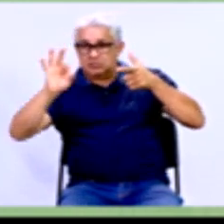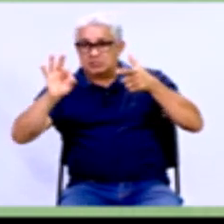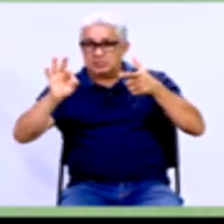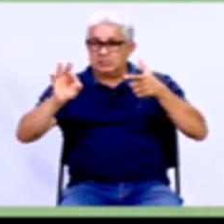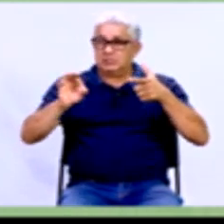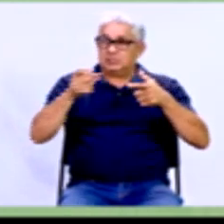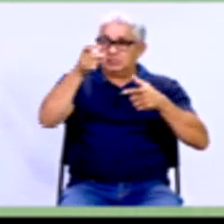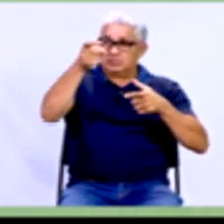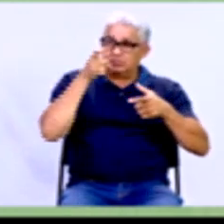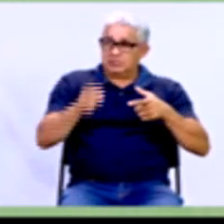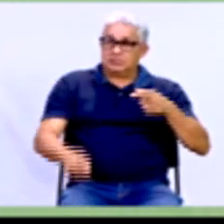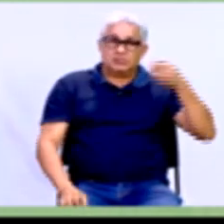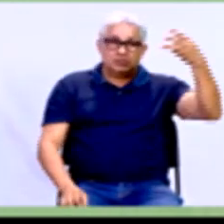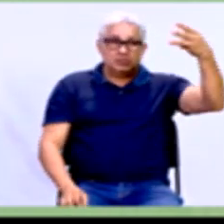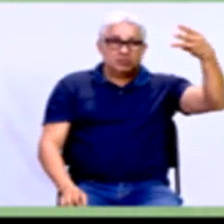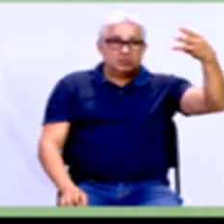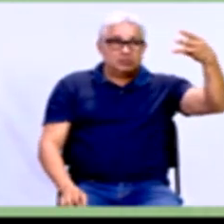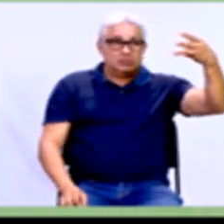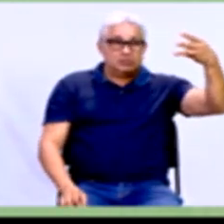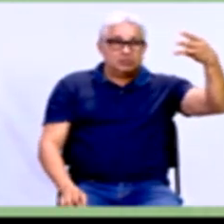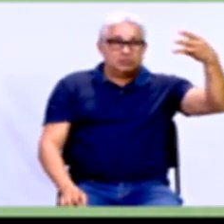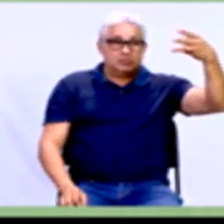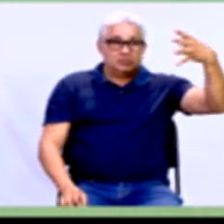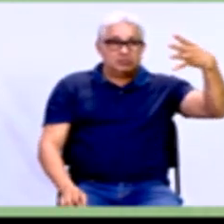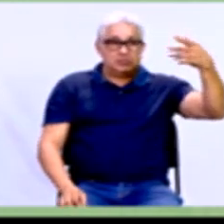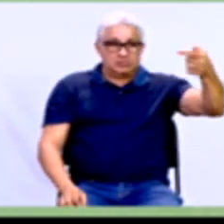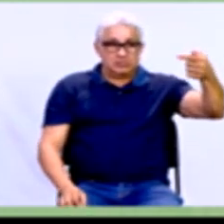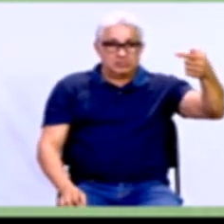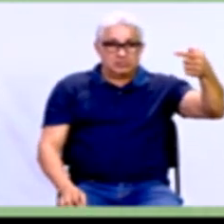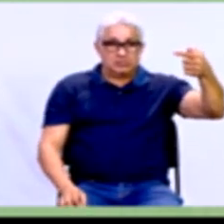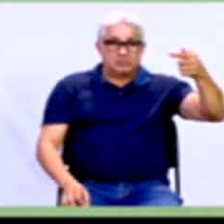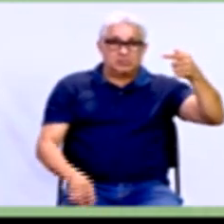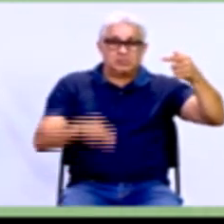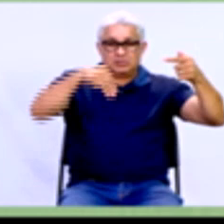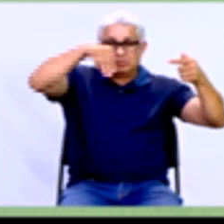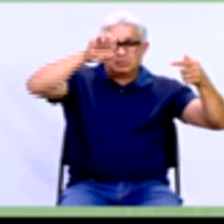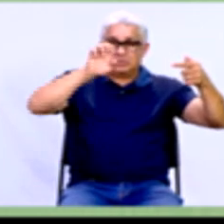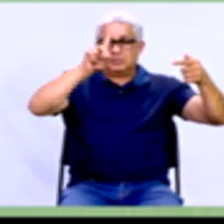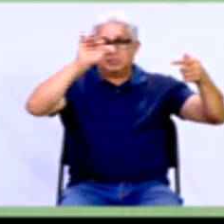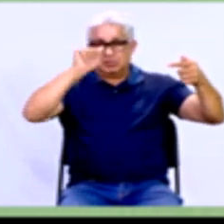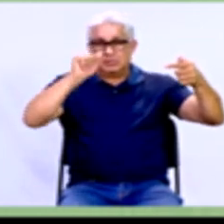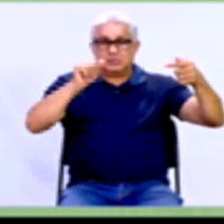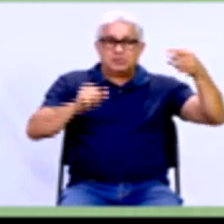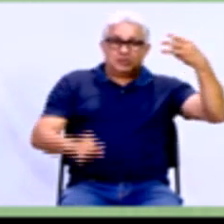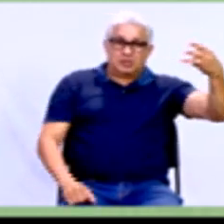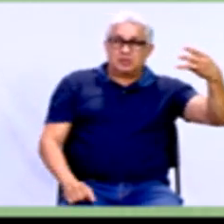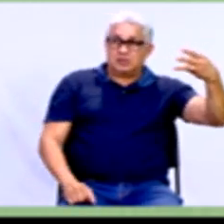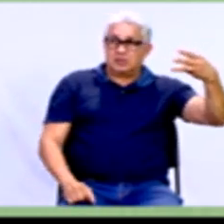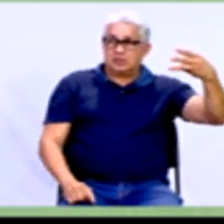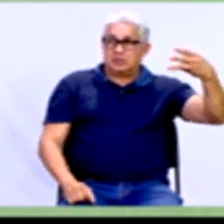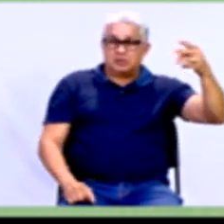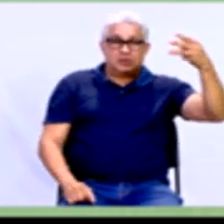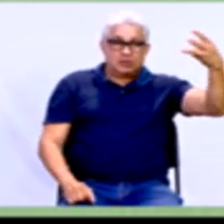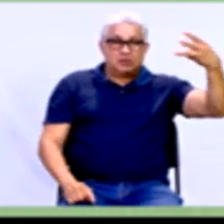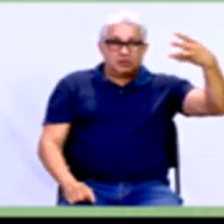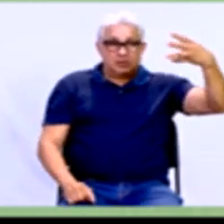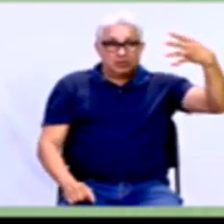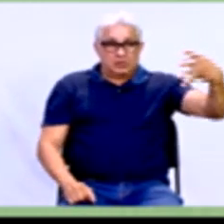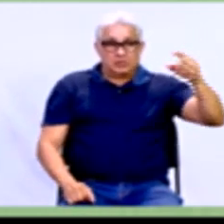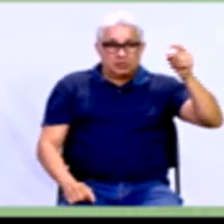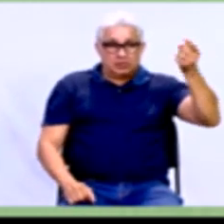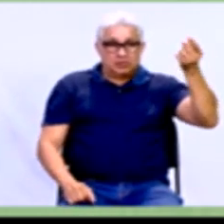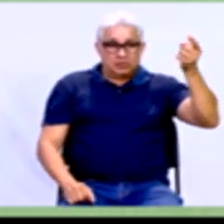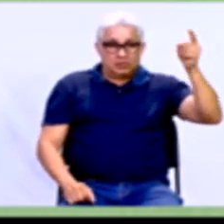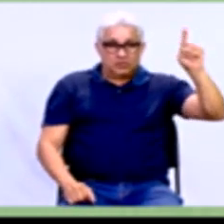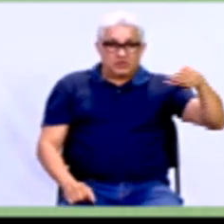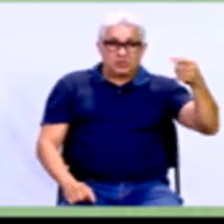X é 347, a média vai ser 34,7, tá? O total de X elevado ao quadrado nada